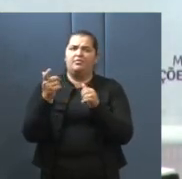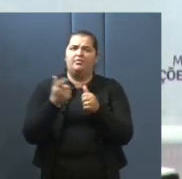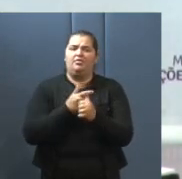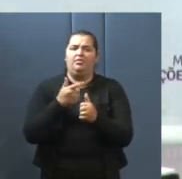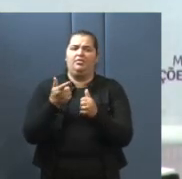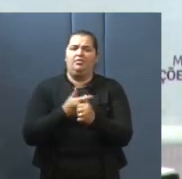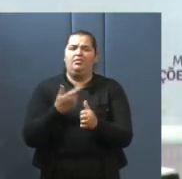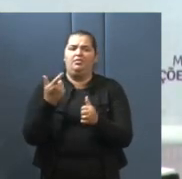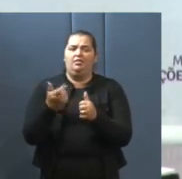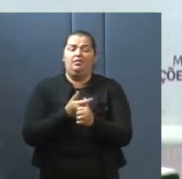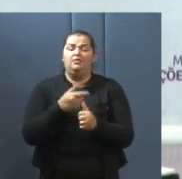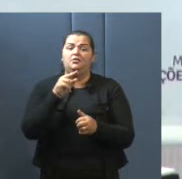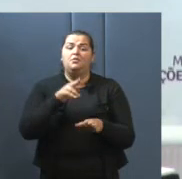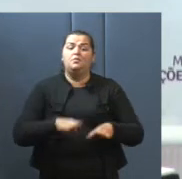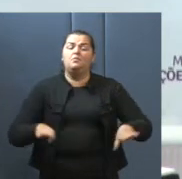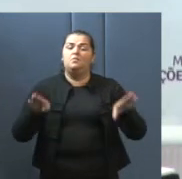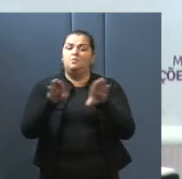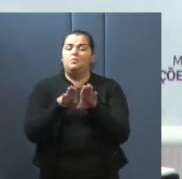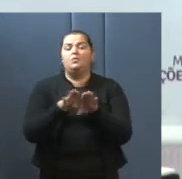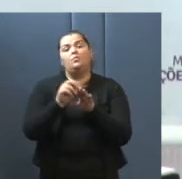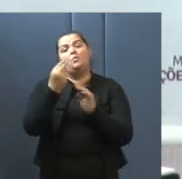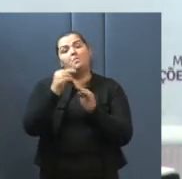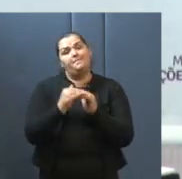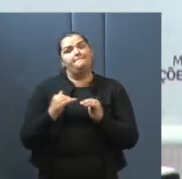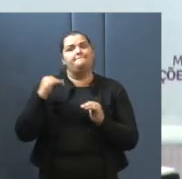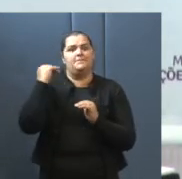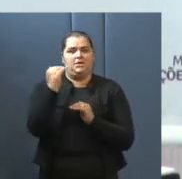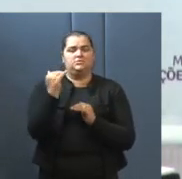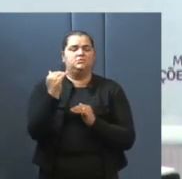se não iguais, até superiores,